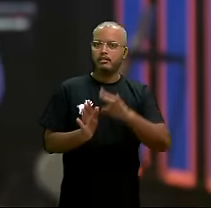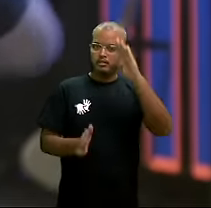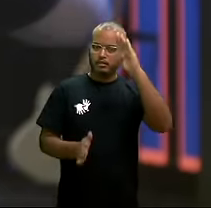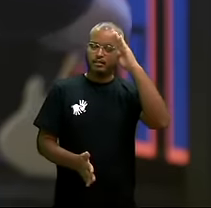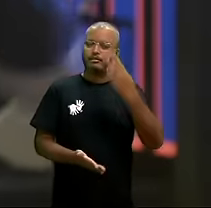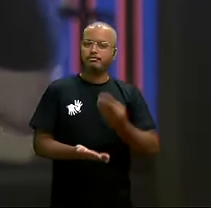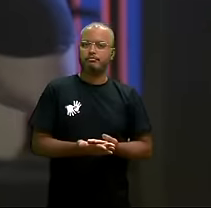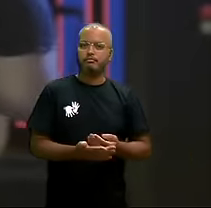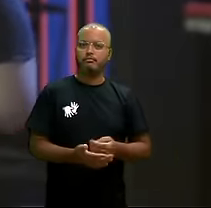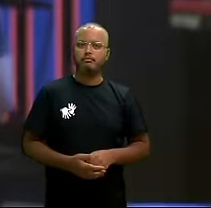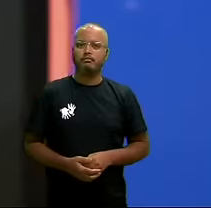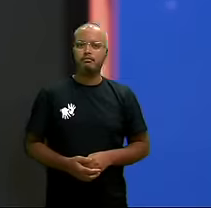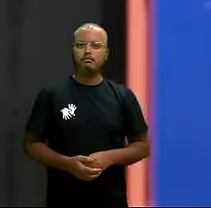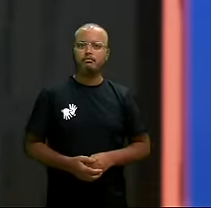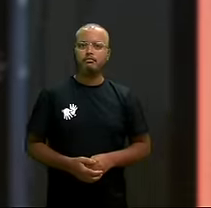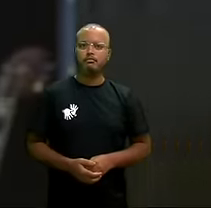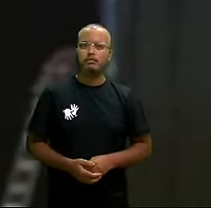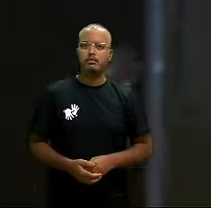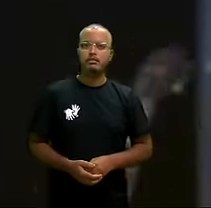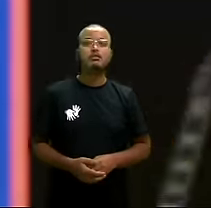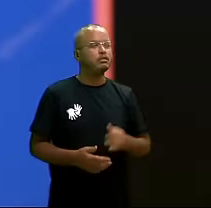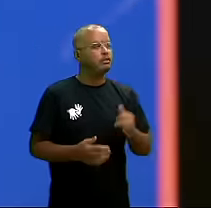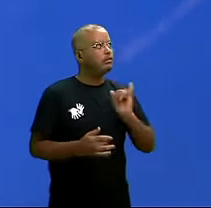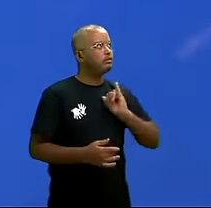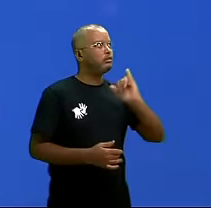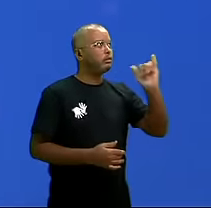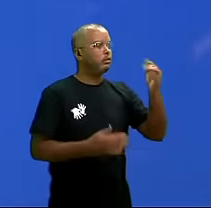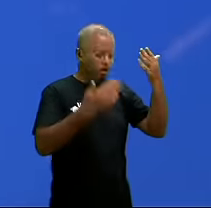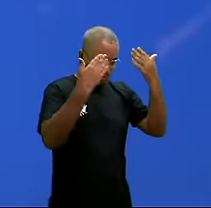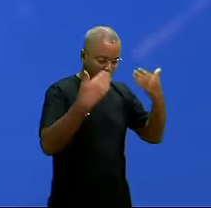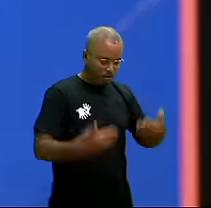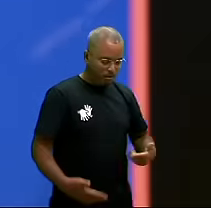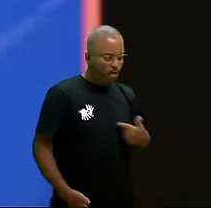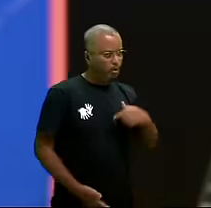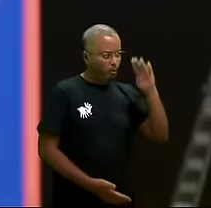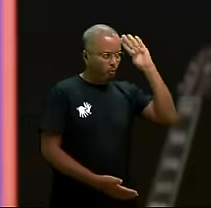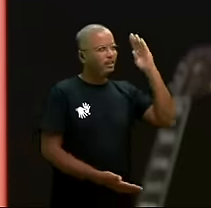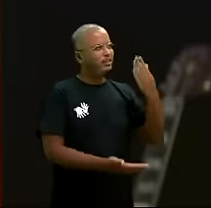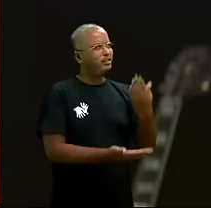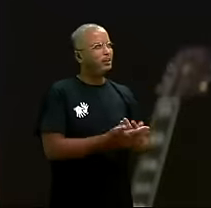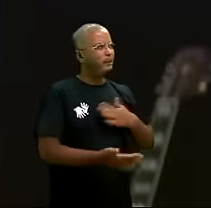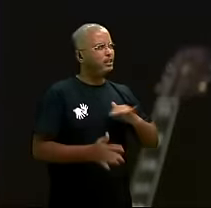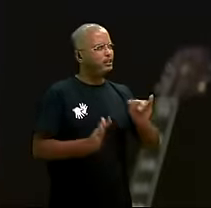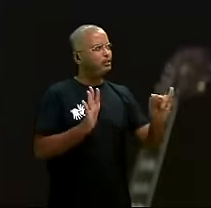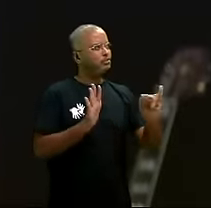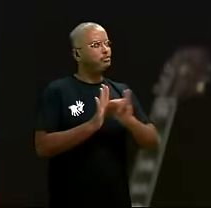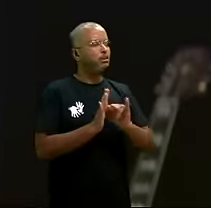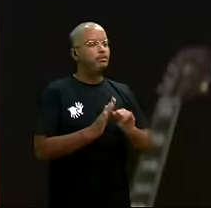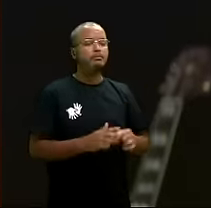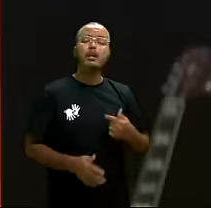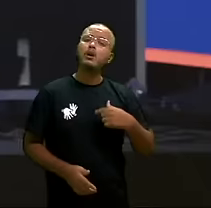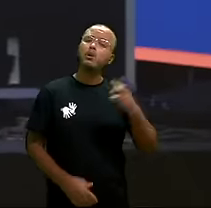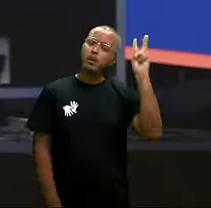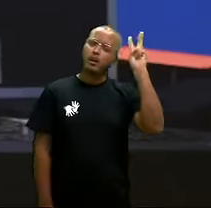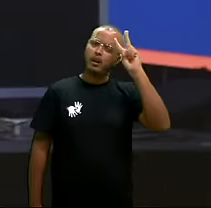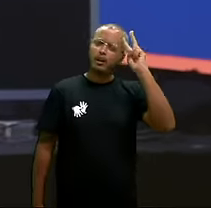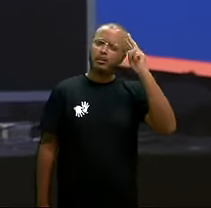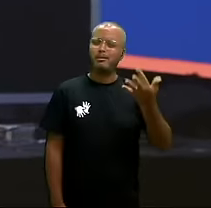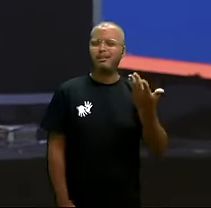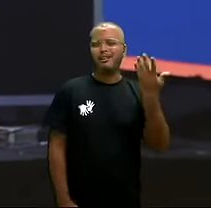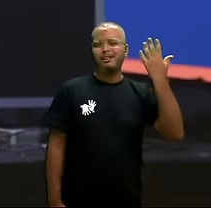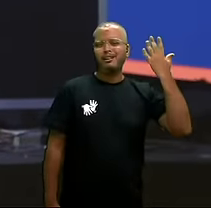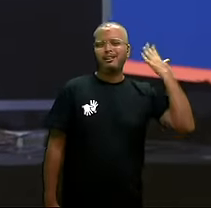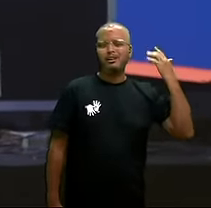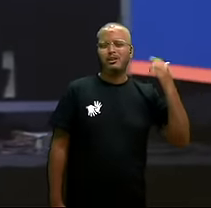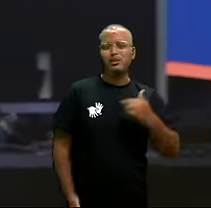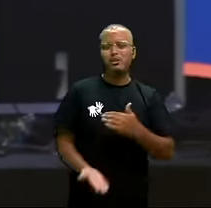Coragem para dizer: Deus, então tá. Eu sou isso aqui. Eu lembro quando eu comecei a pregar em Belo Horizonte.